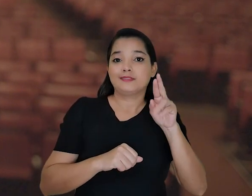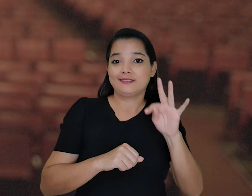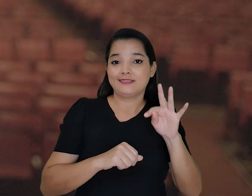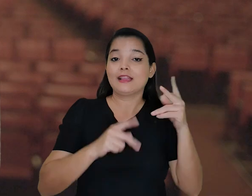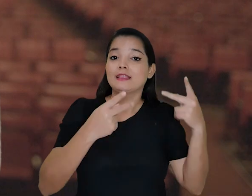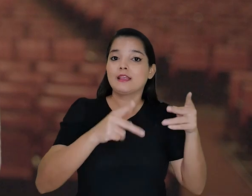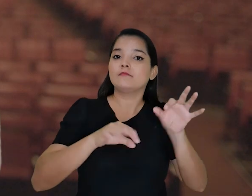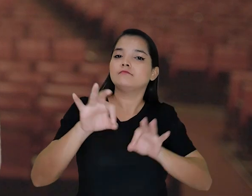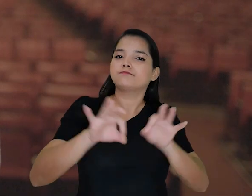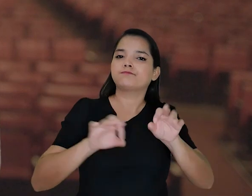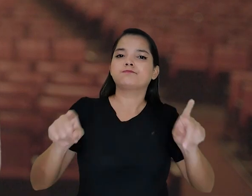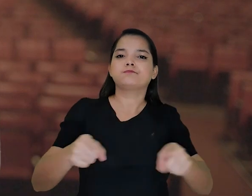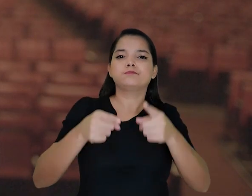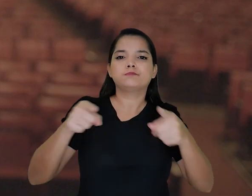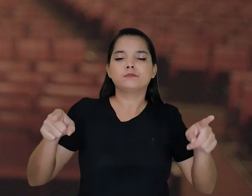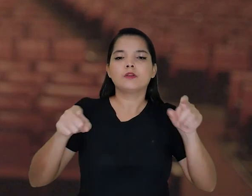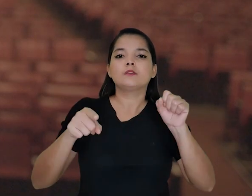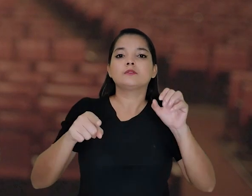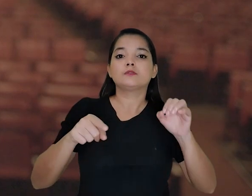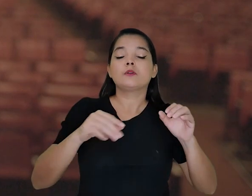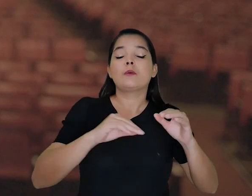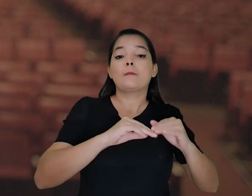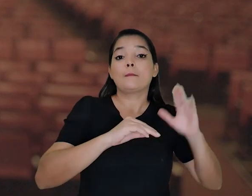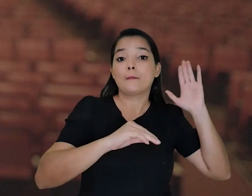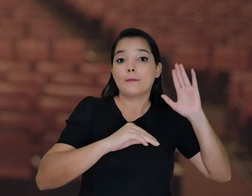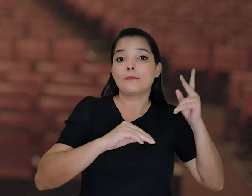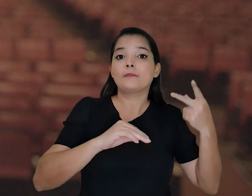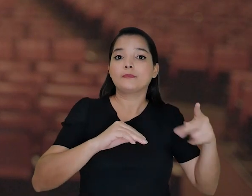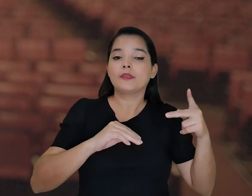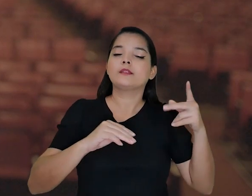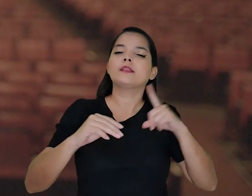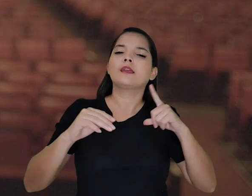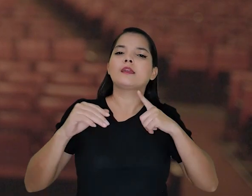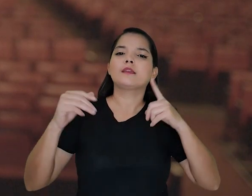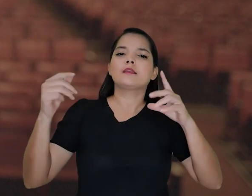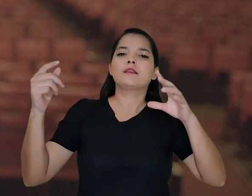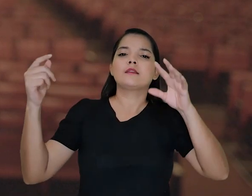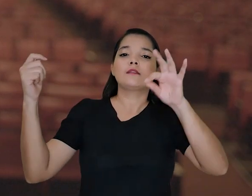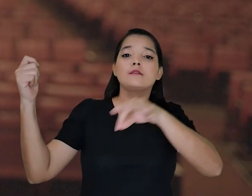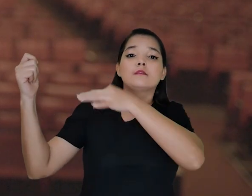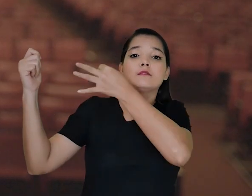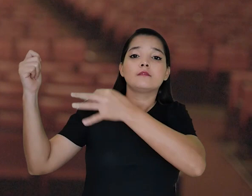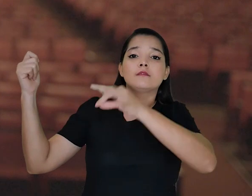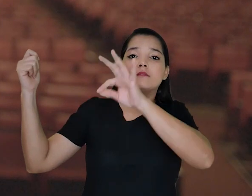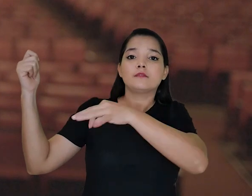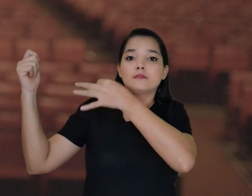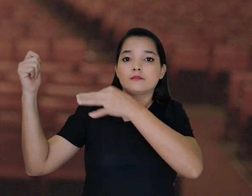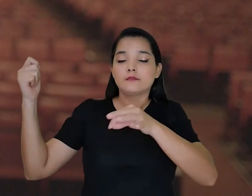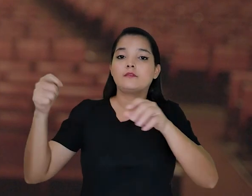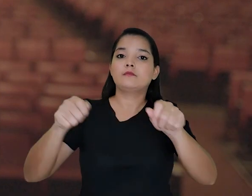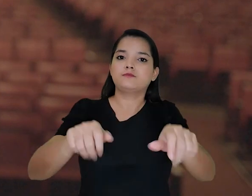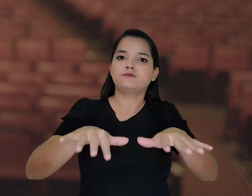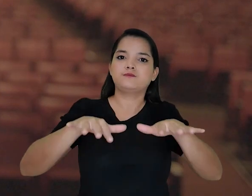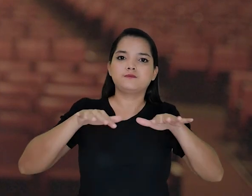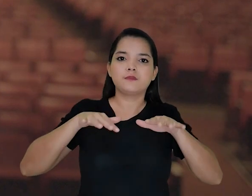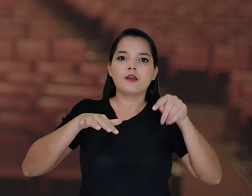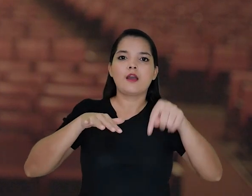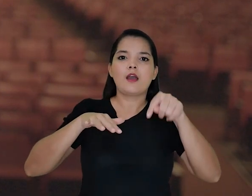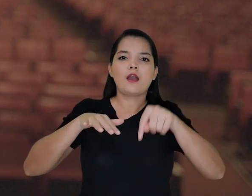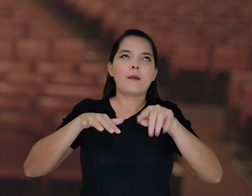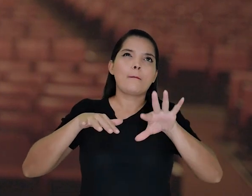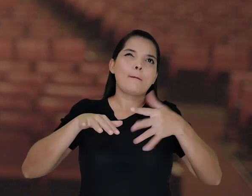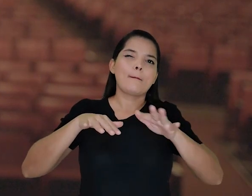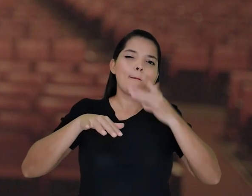conscerto em sol maior de Mozart aonde você vai ter um violino na frente de uma orquestra de no máximo